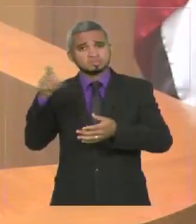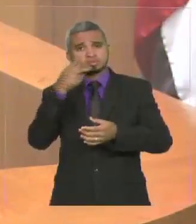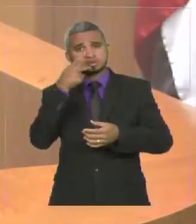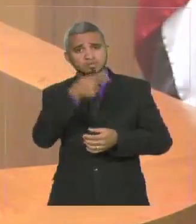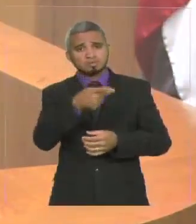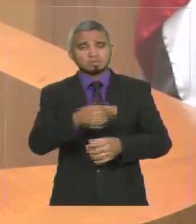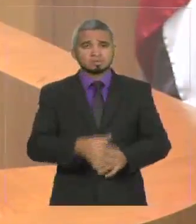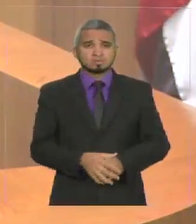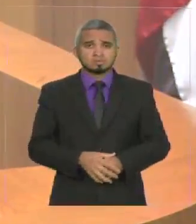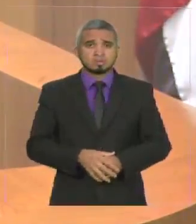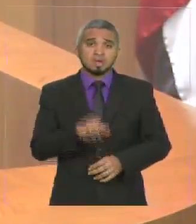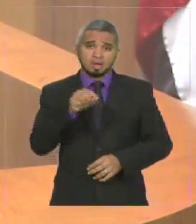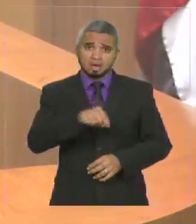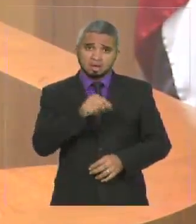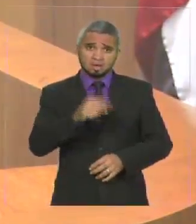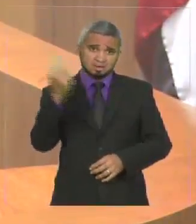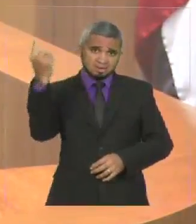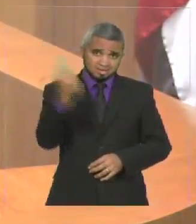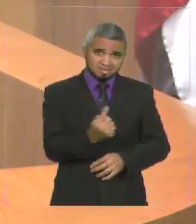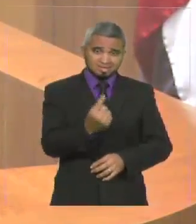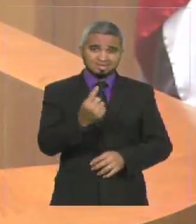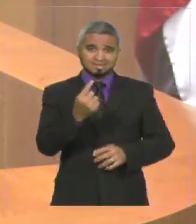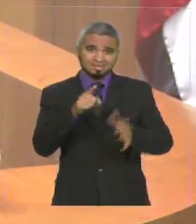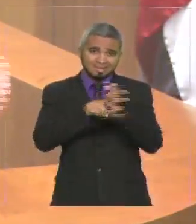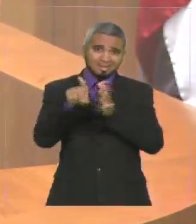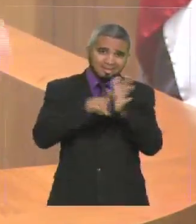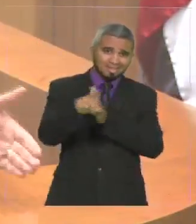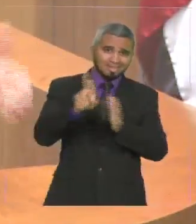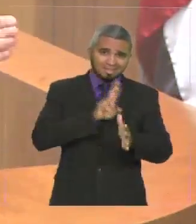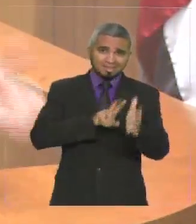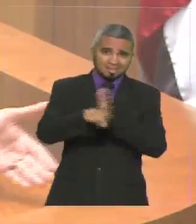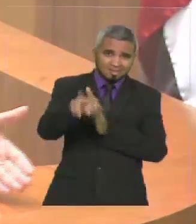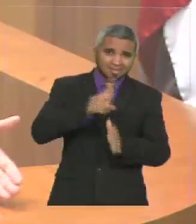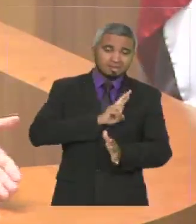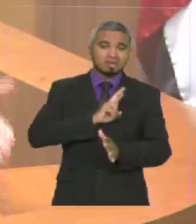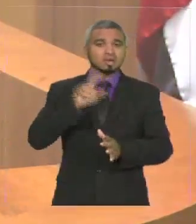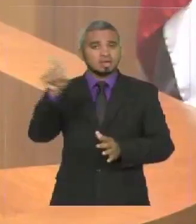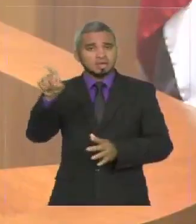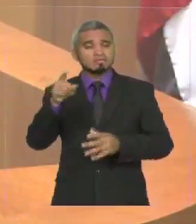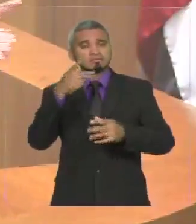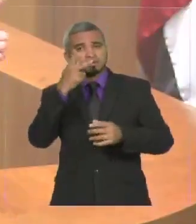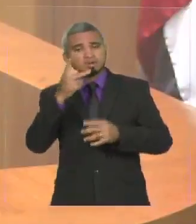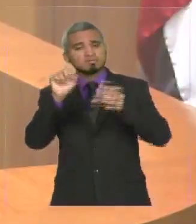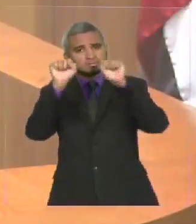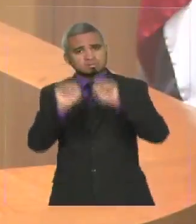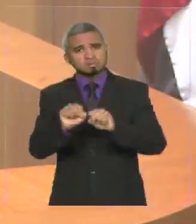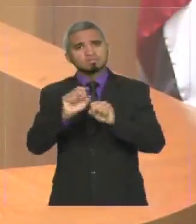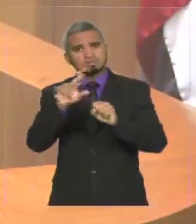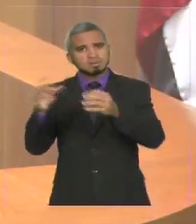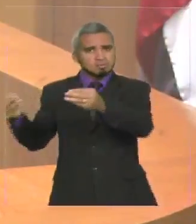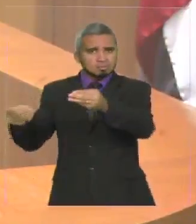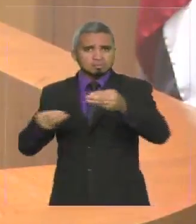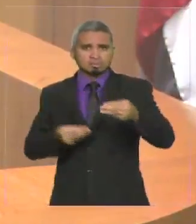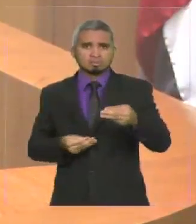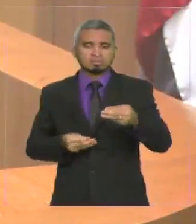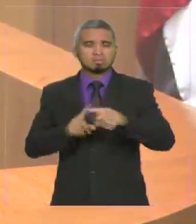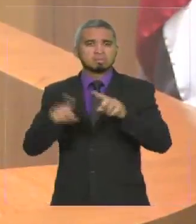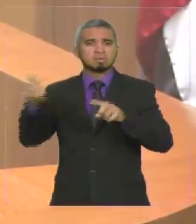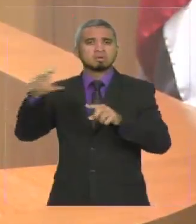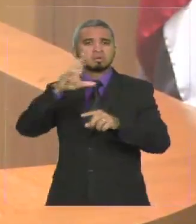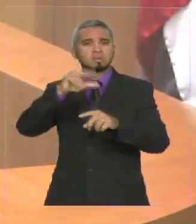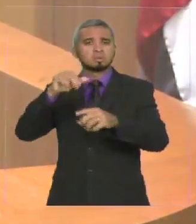aqui na sabatina dele, que estava à disposição, que ia prestar todas as informações necessárias, deputado Hélio do Curso, e ele não